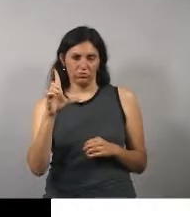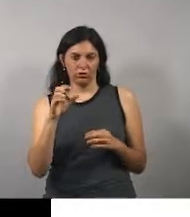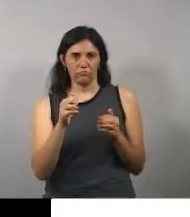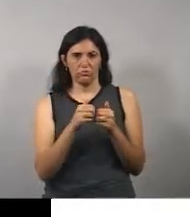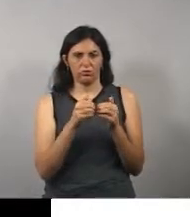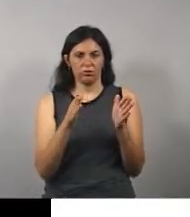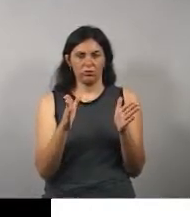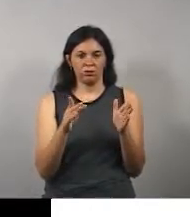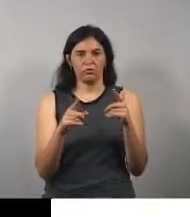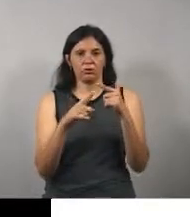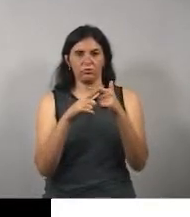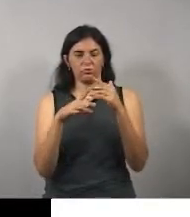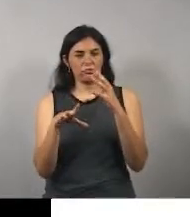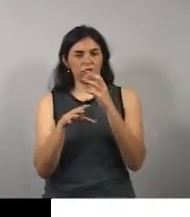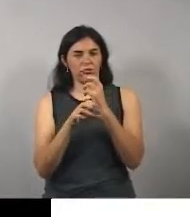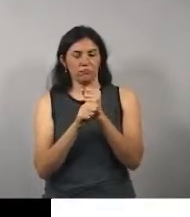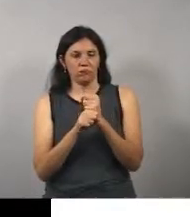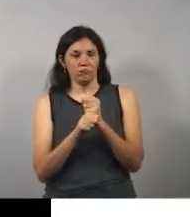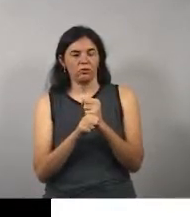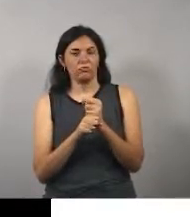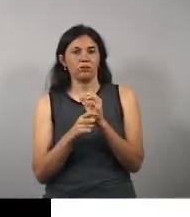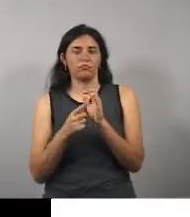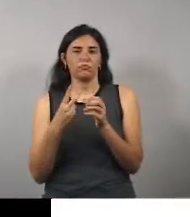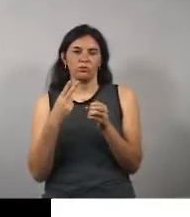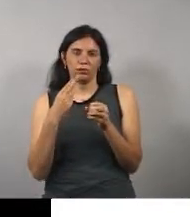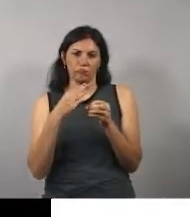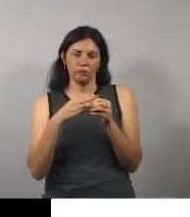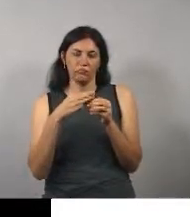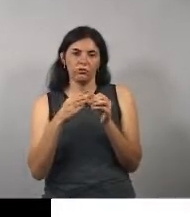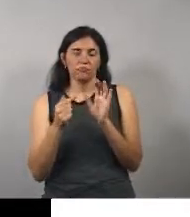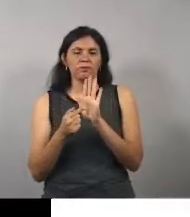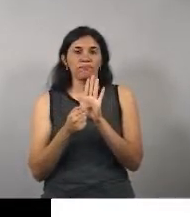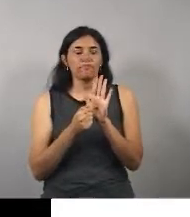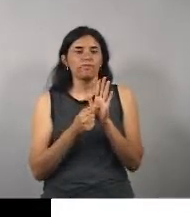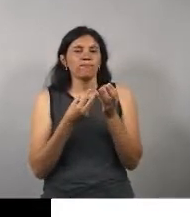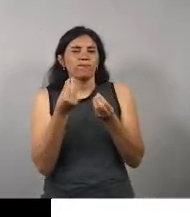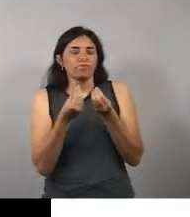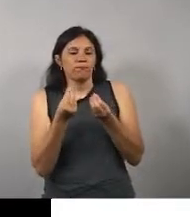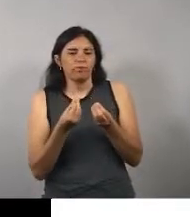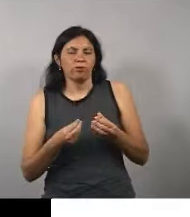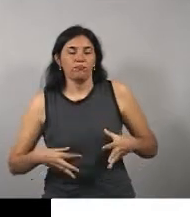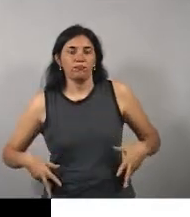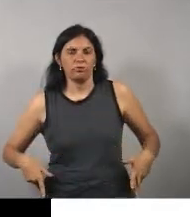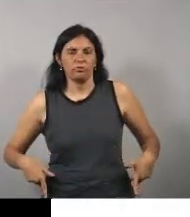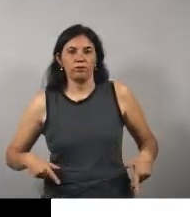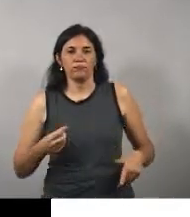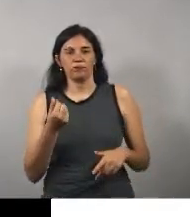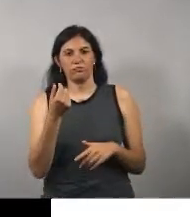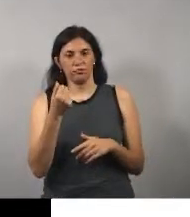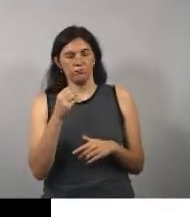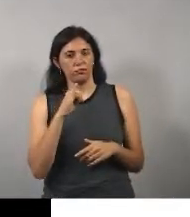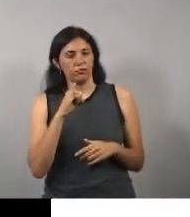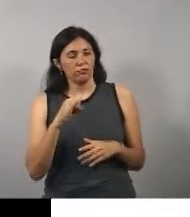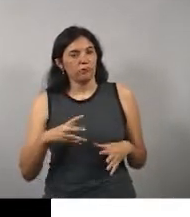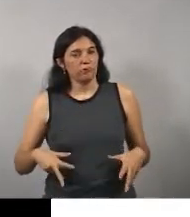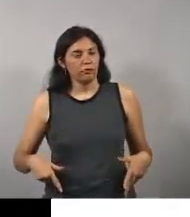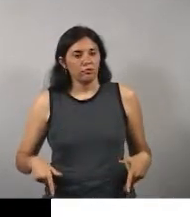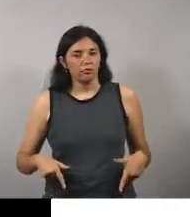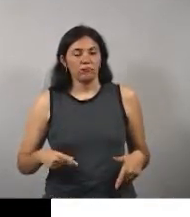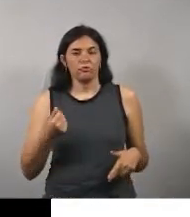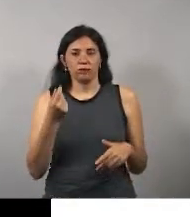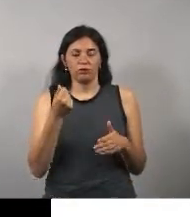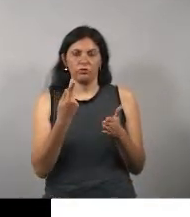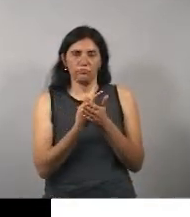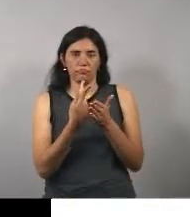do município, de mostrar no que foi gasto esse dinheiro, se foi gasto dinheiro indevido no período eleitoral,